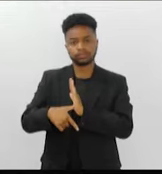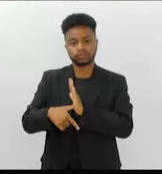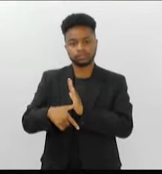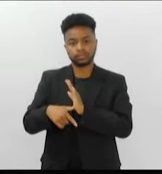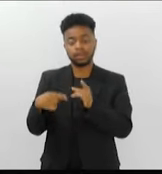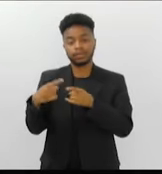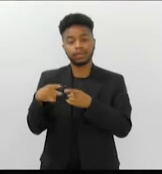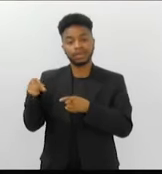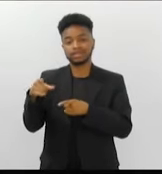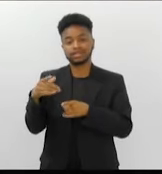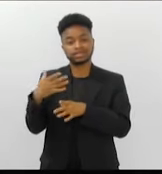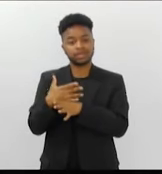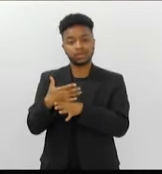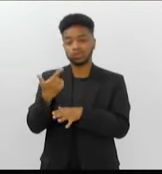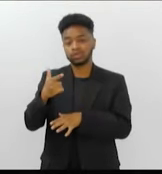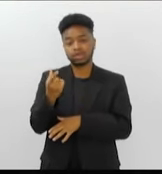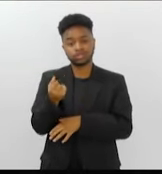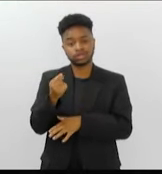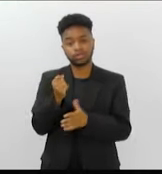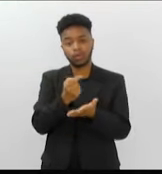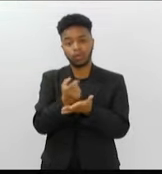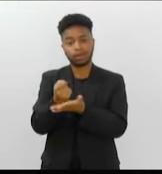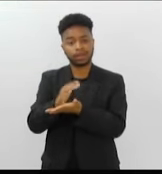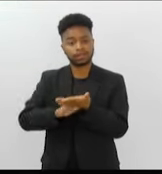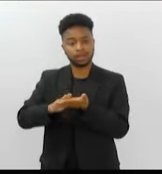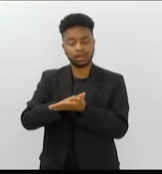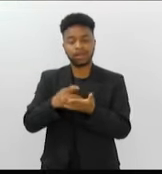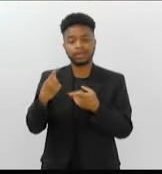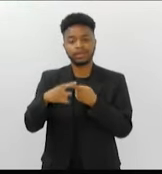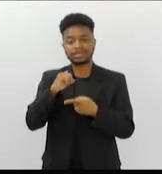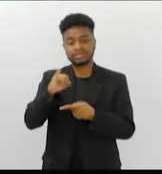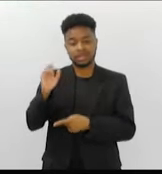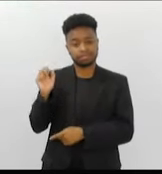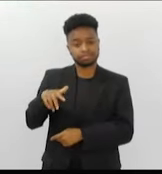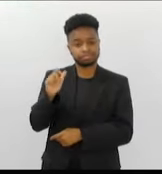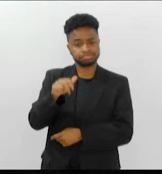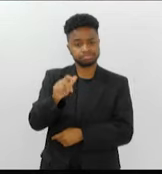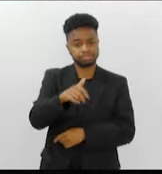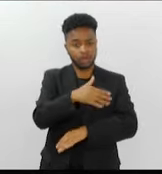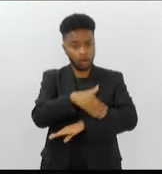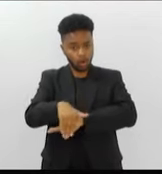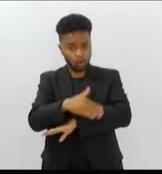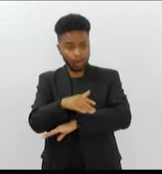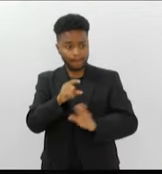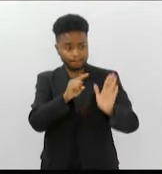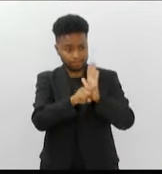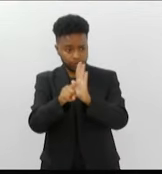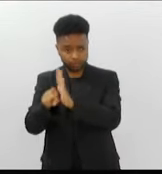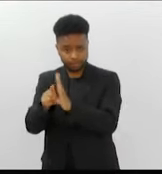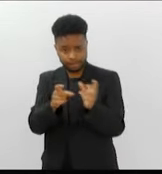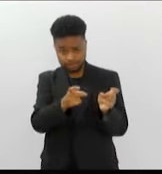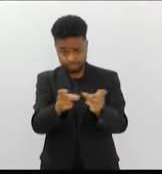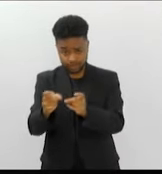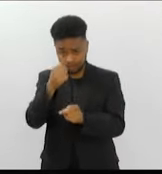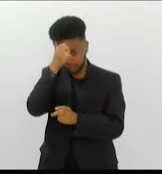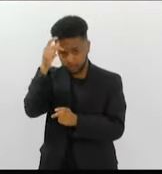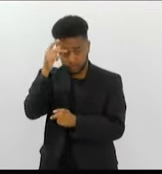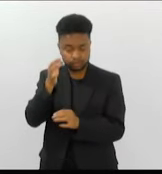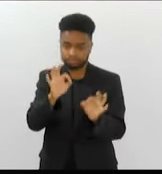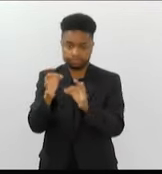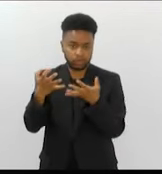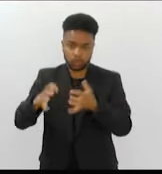Itapiruna não tem crédito para comprar num comércio. Se o senhor andar pelas ruas de Itapiruna e perguntar se vende para a prefeitura, ninguém